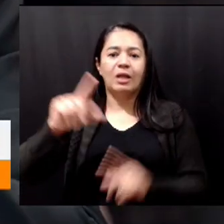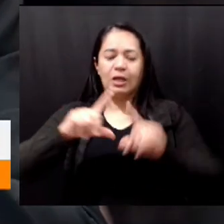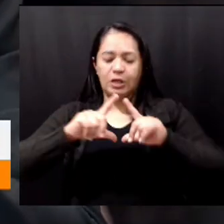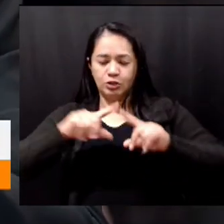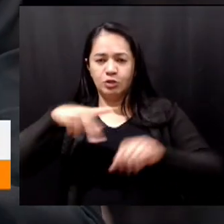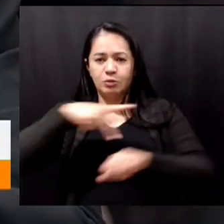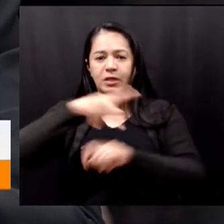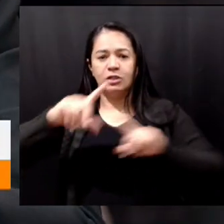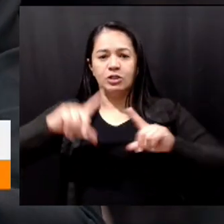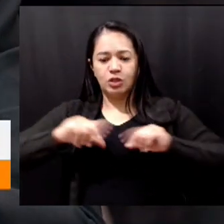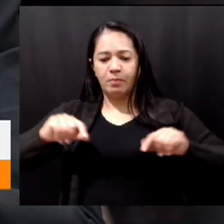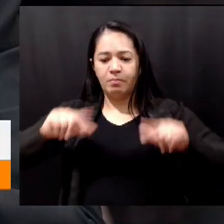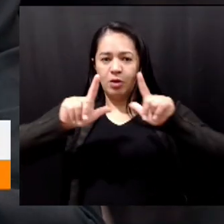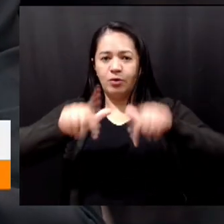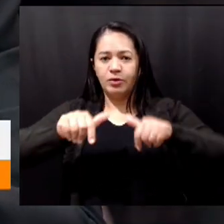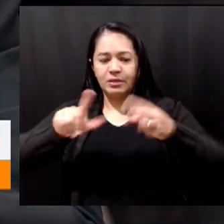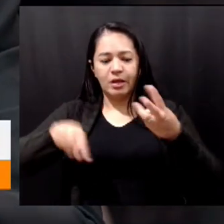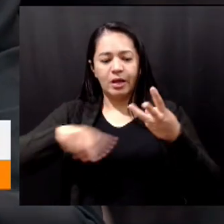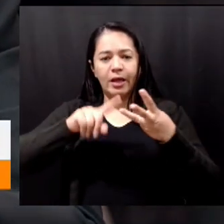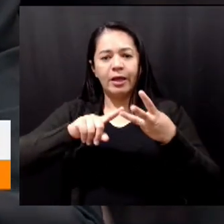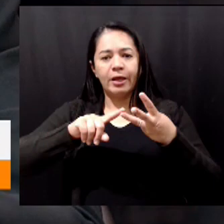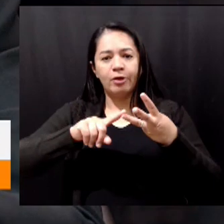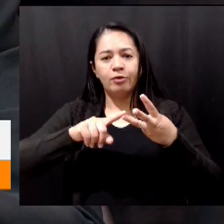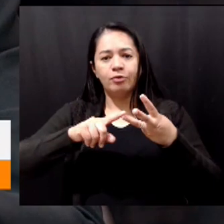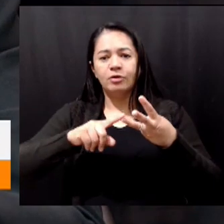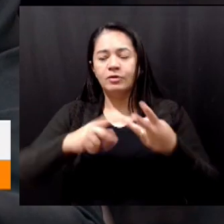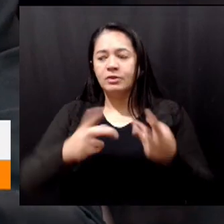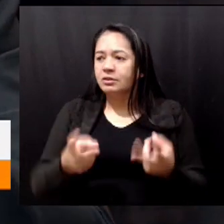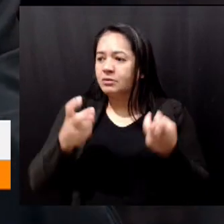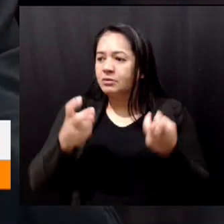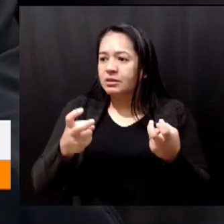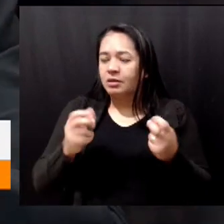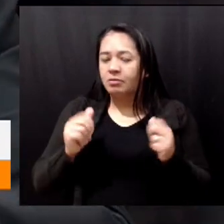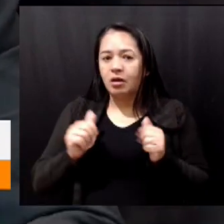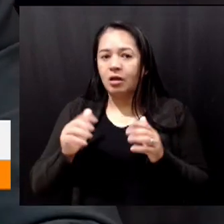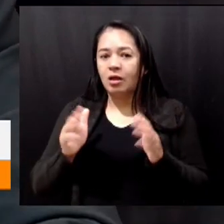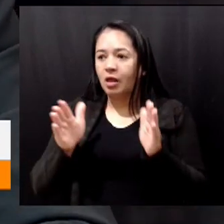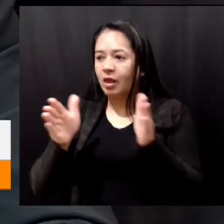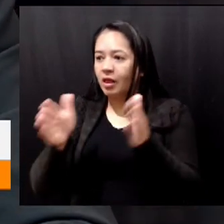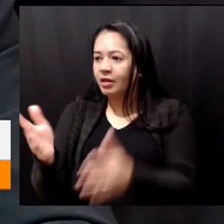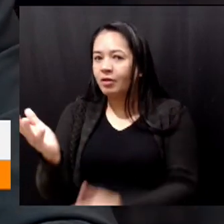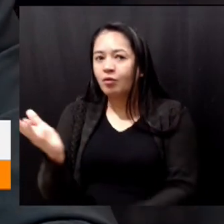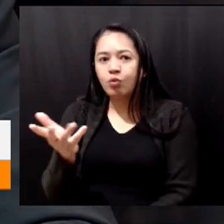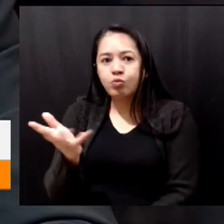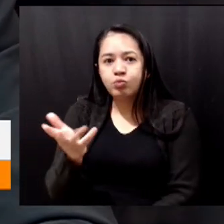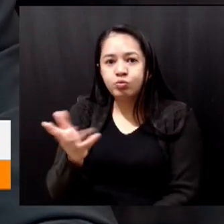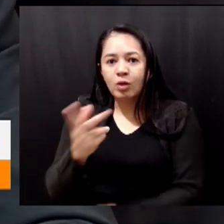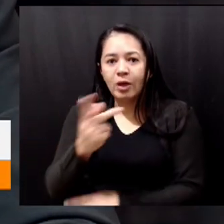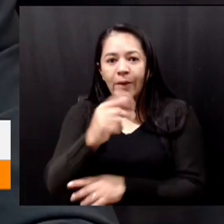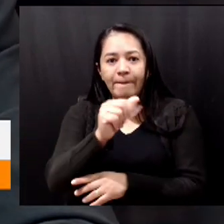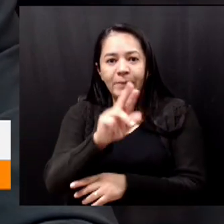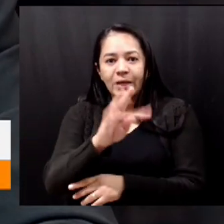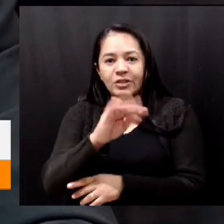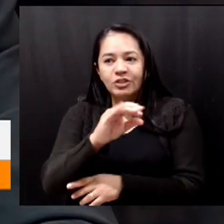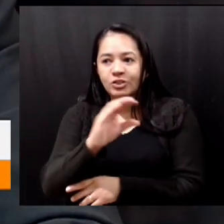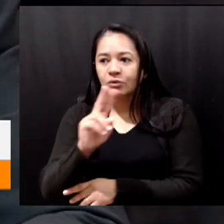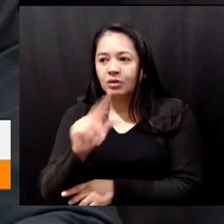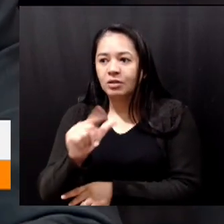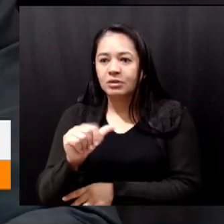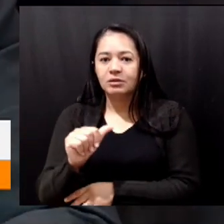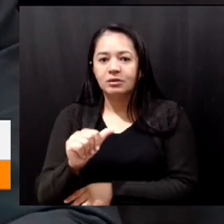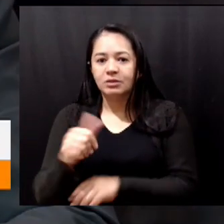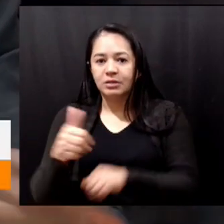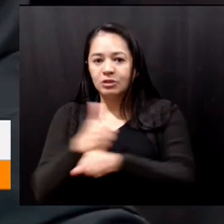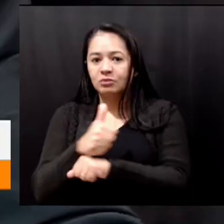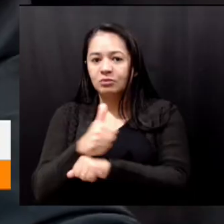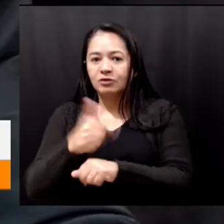cá, e você vê a reação deles entrando no acelerador de partículas e o queixo dele caindo. Nossa. Porque e a